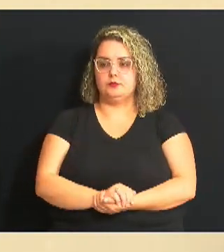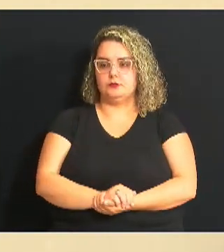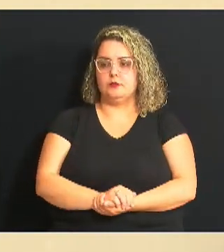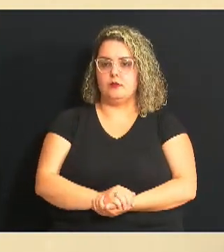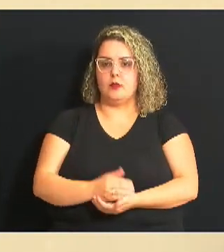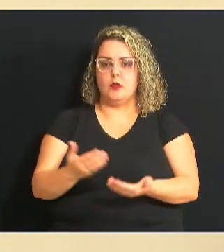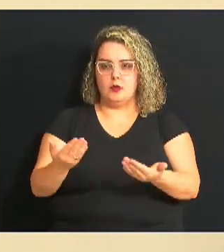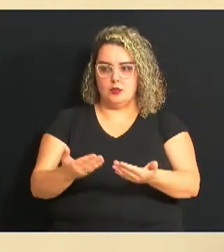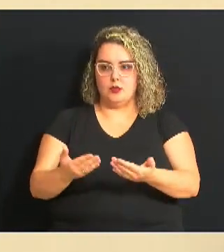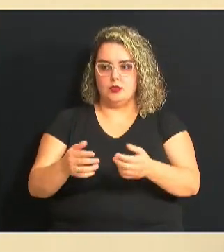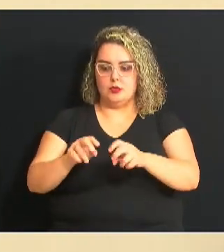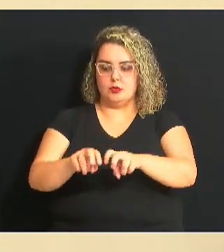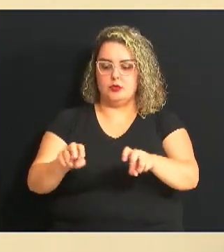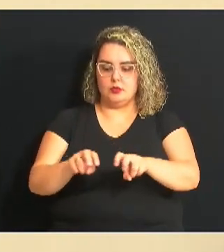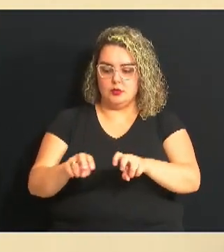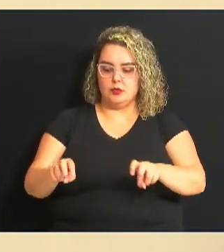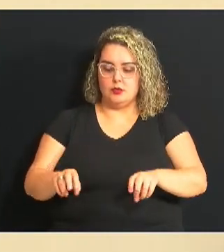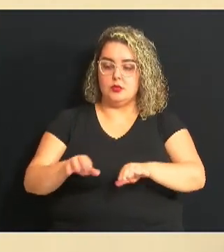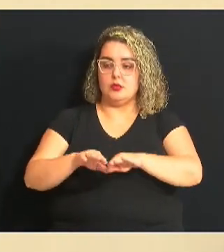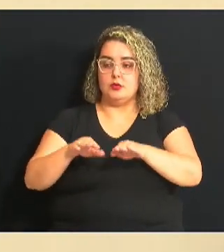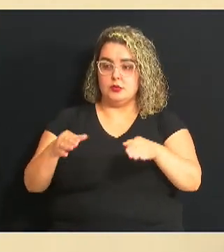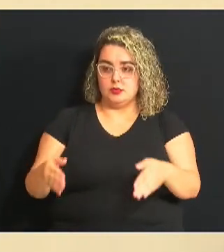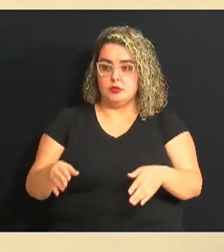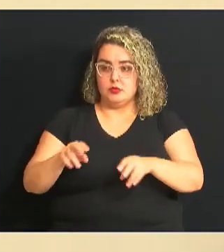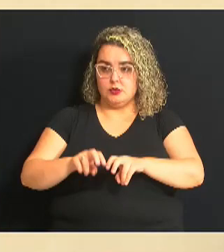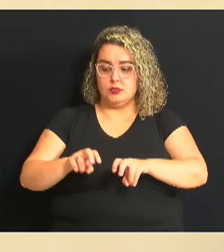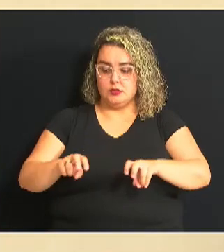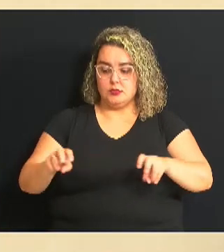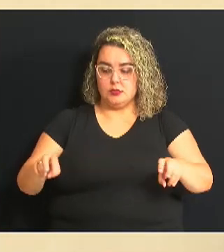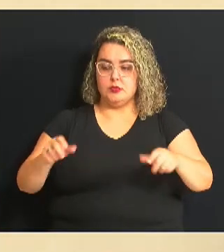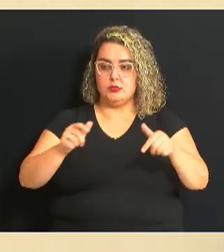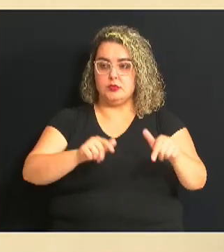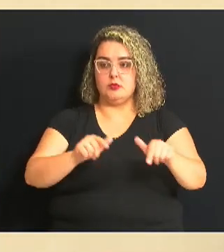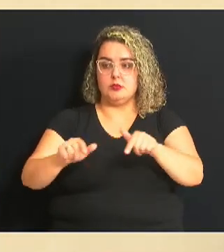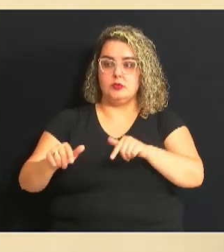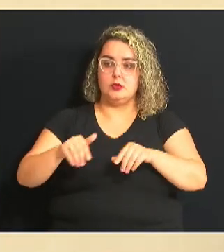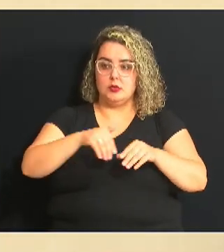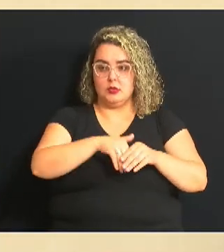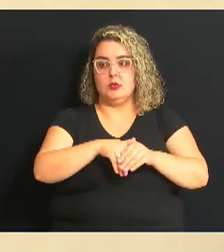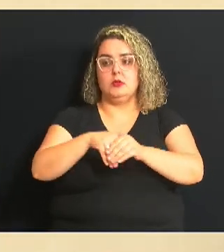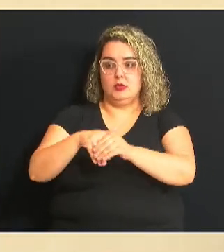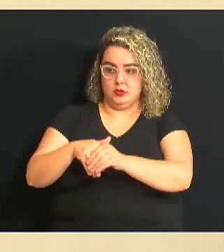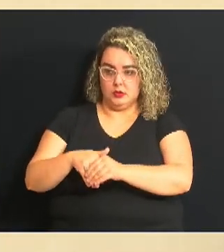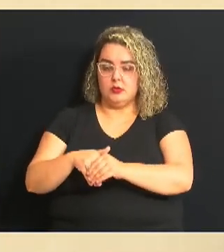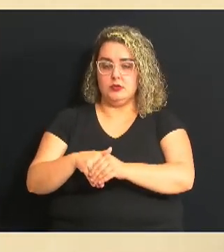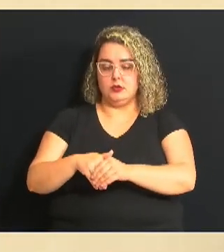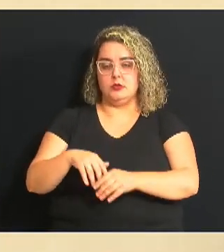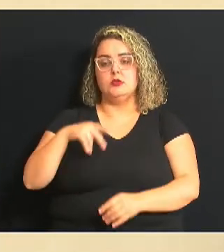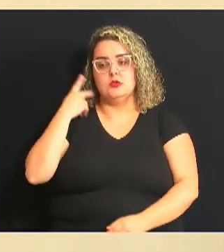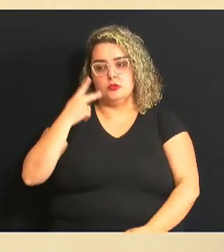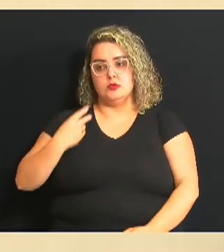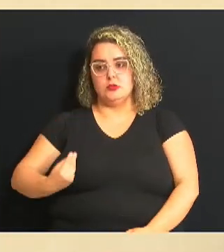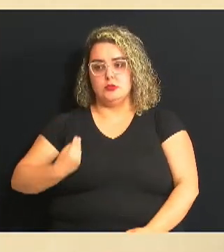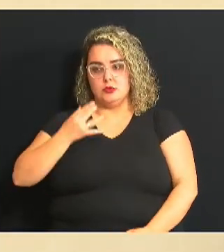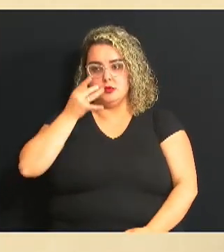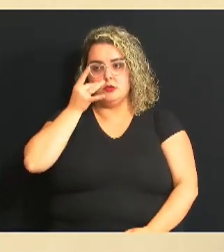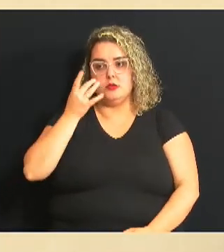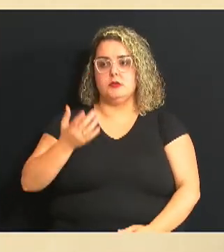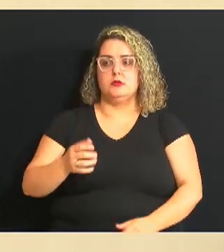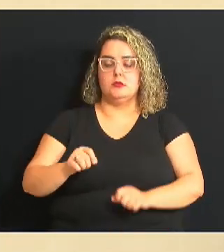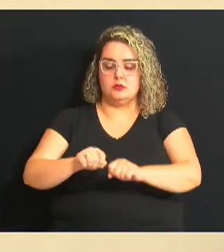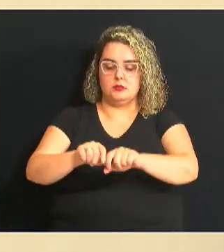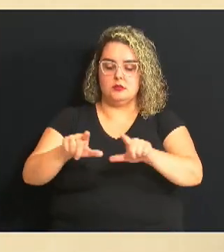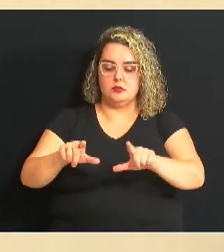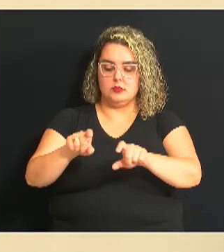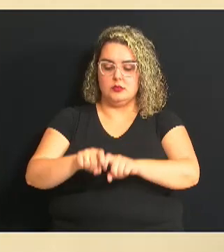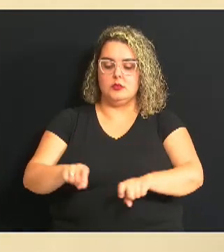ocupando as mesas, os locais de votação e aonde ficam os vereadores. Essas telas de computador